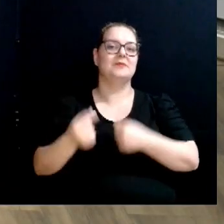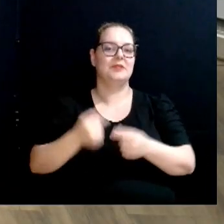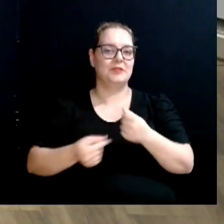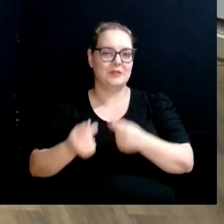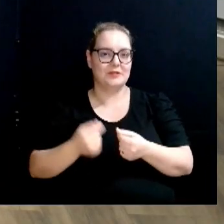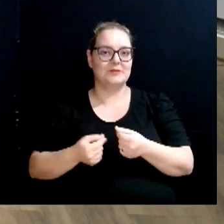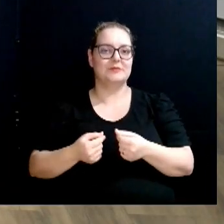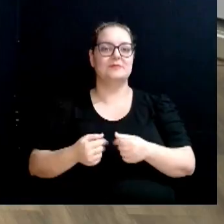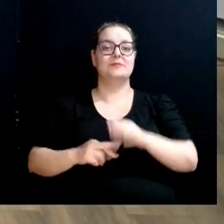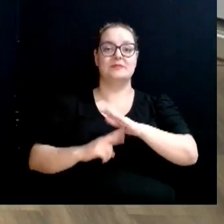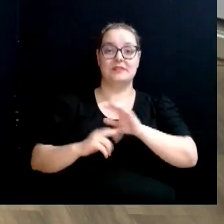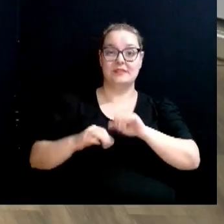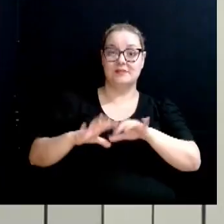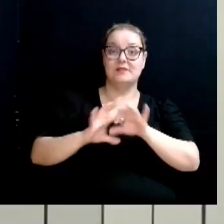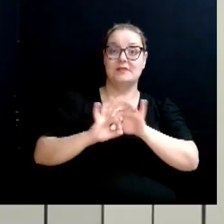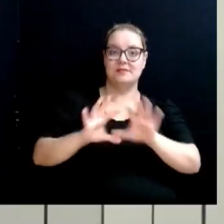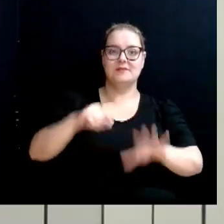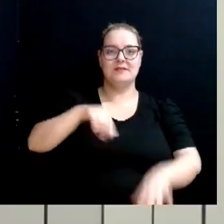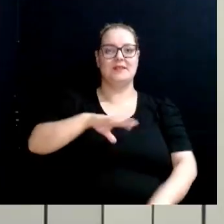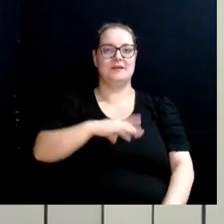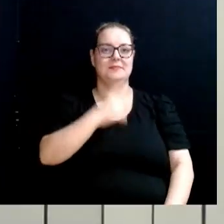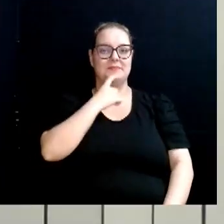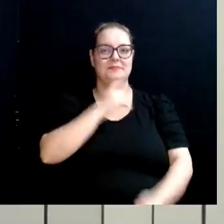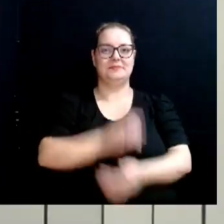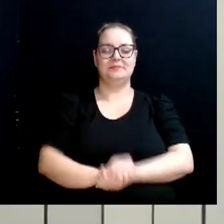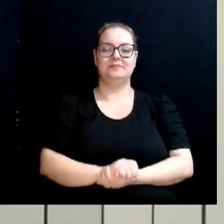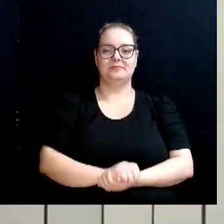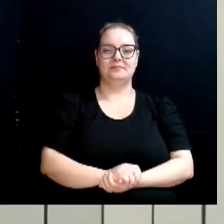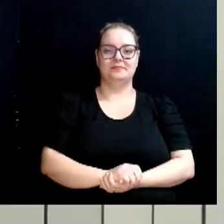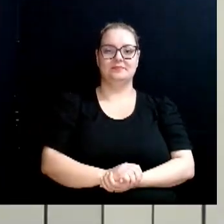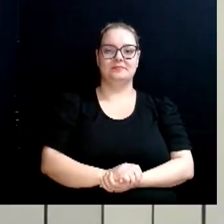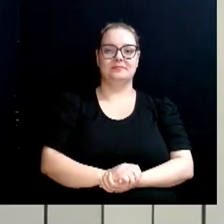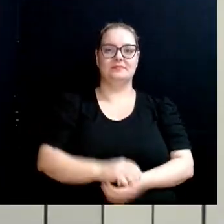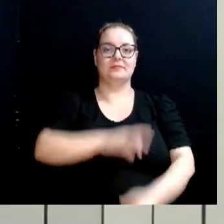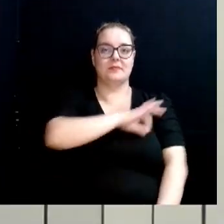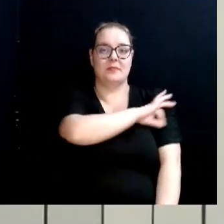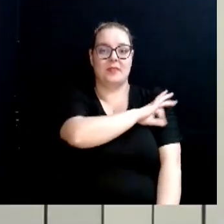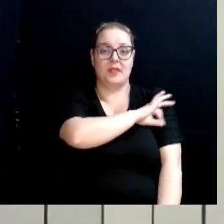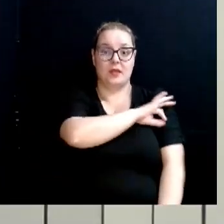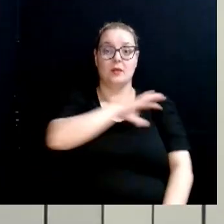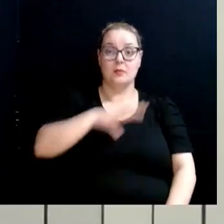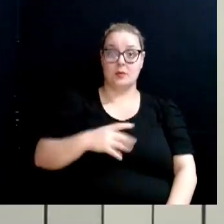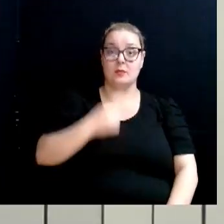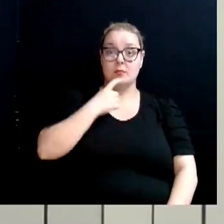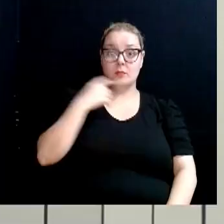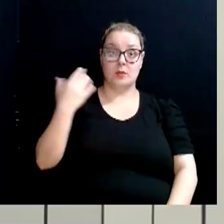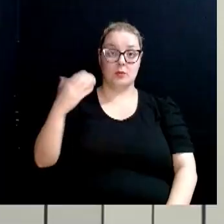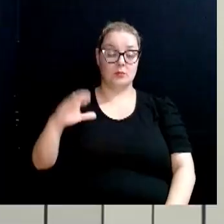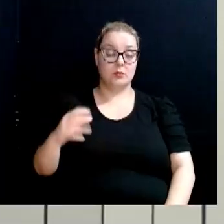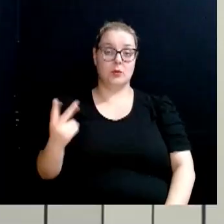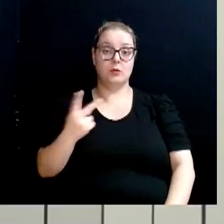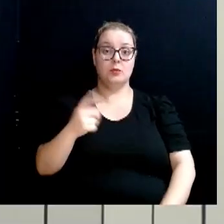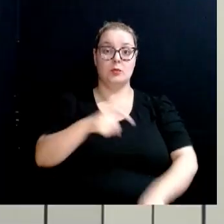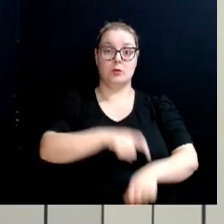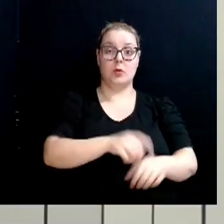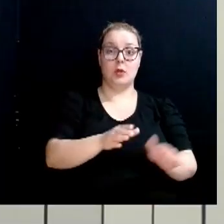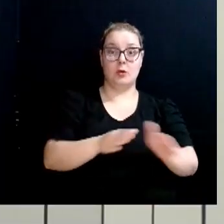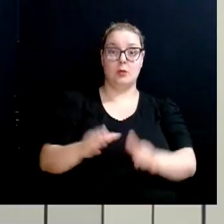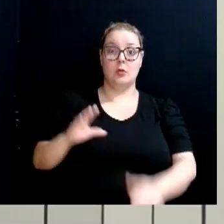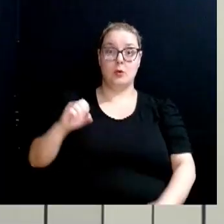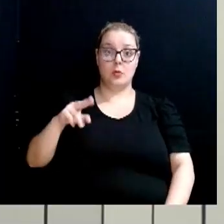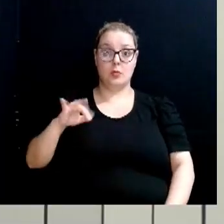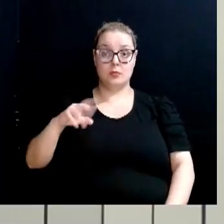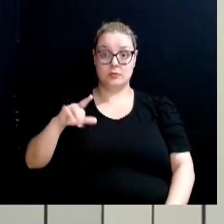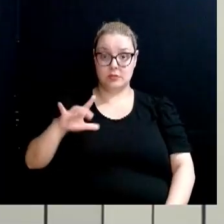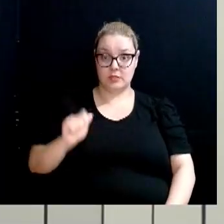feiras livres em Campinas. A Prefeitura da cidade lançou a segunda etapa do Concilia Campinas,